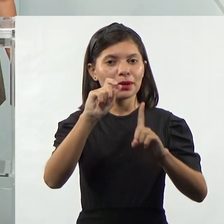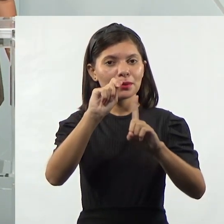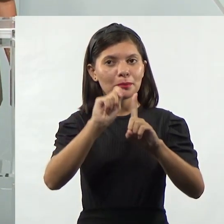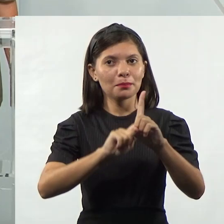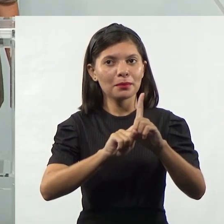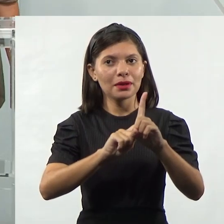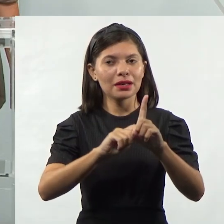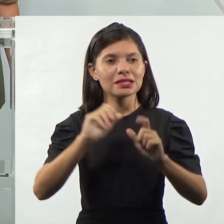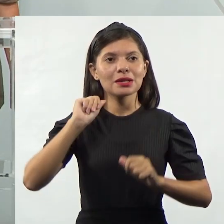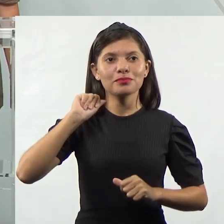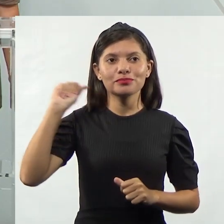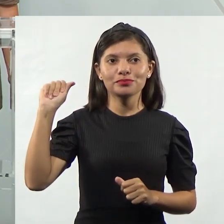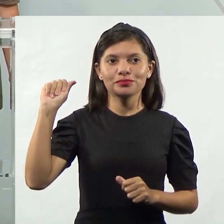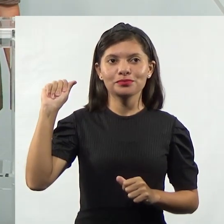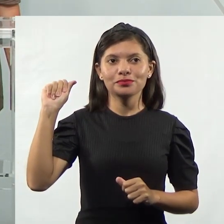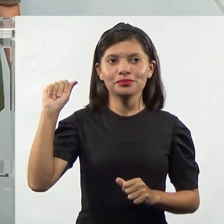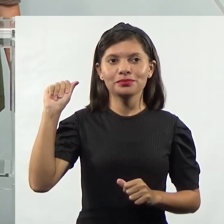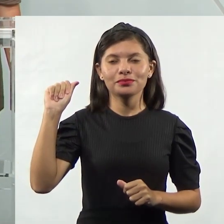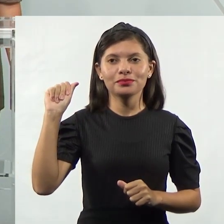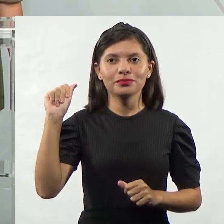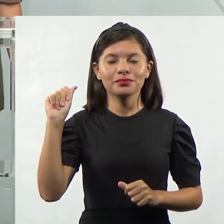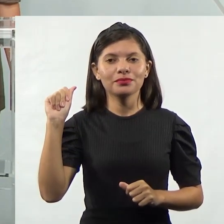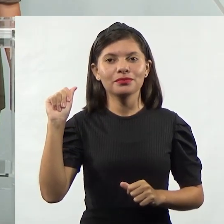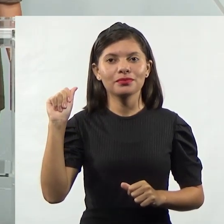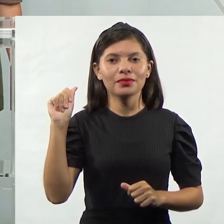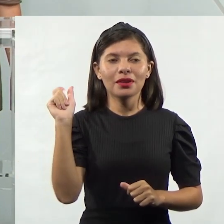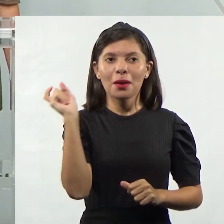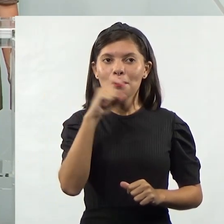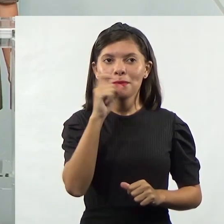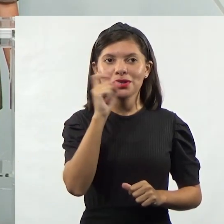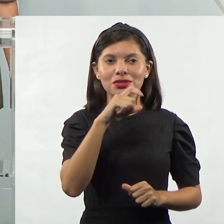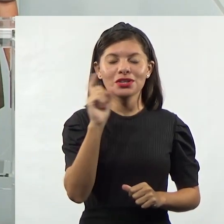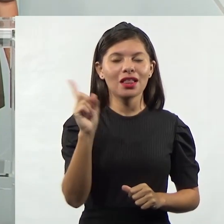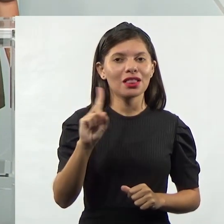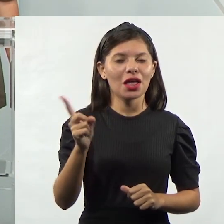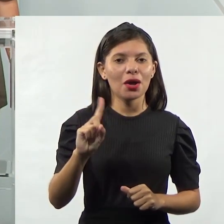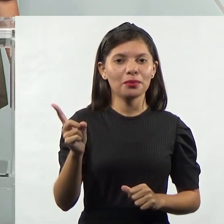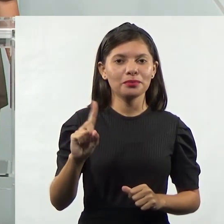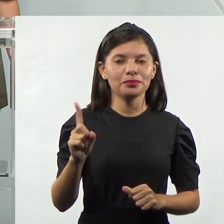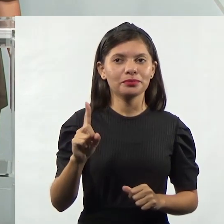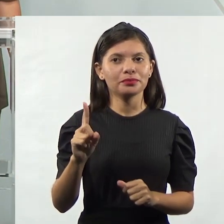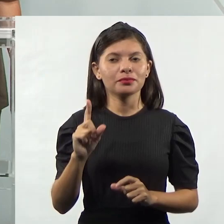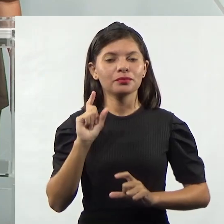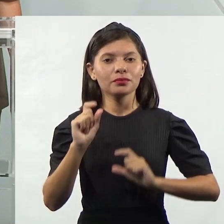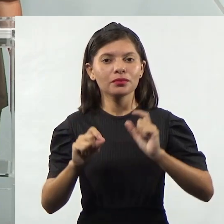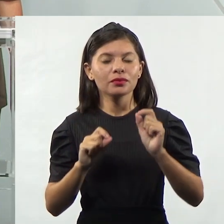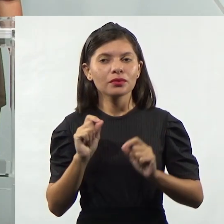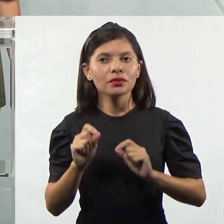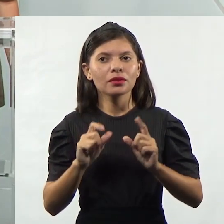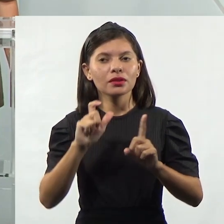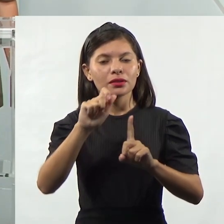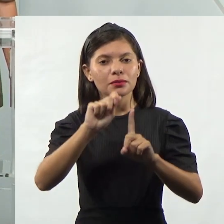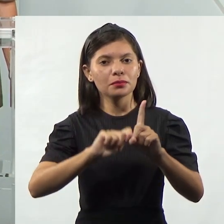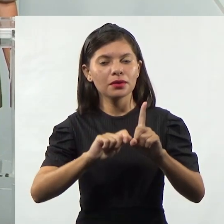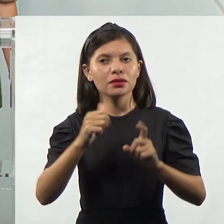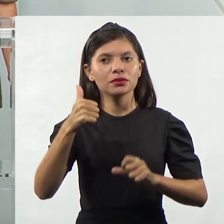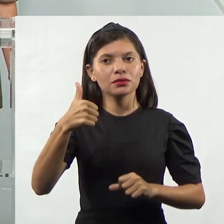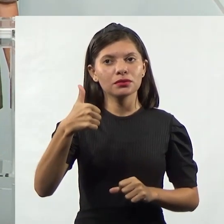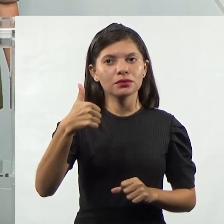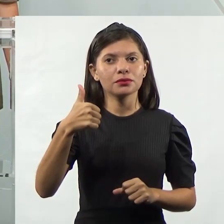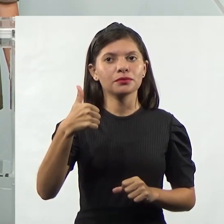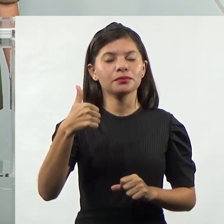2021, 1º de abril, mas não é mentira, 1/4 de 2021, ela entrou em vigor, e a partir